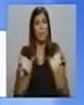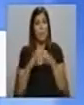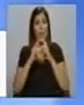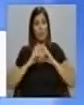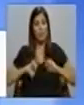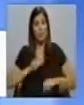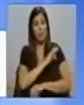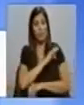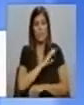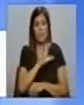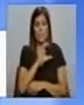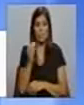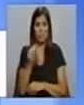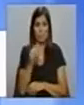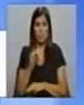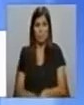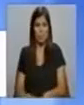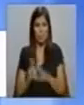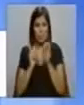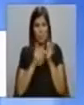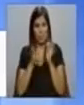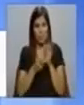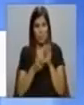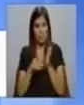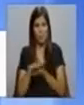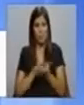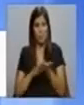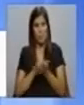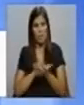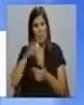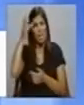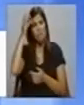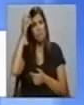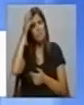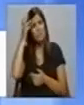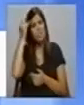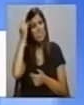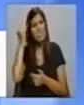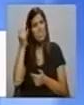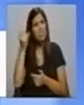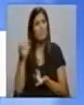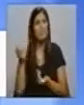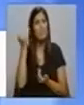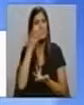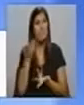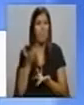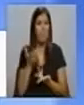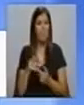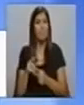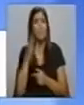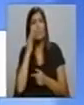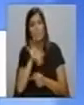investigadores da Faculdade de Ciências do Porto desenvolveu uma tecnologia baseada em inteligência artificial que permite, em tempo real, identificar